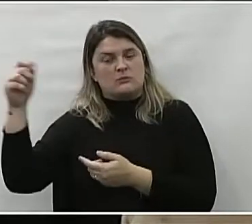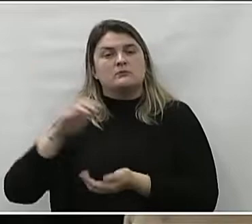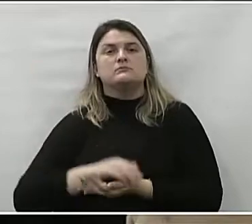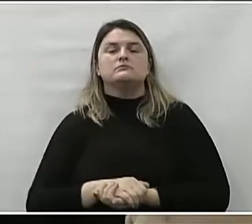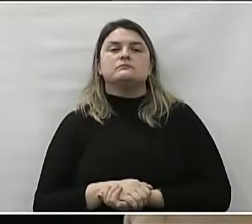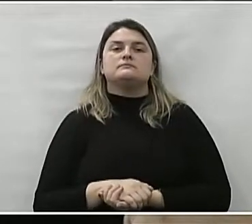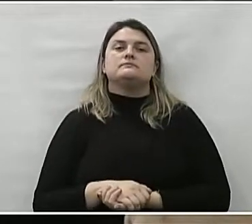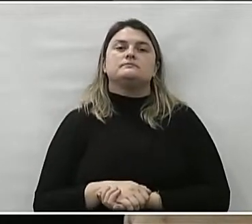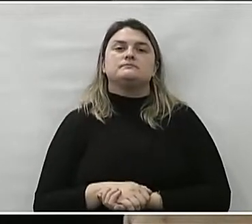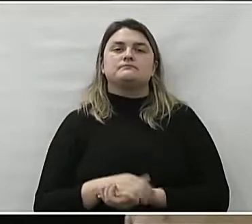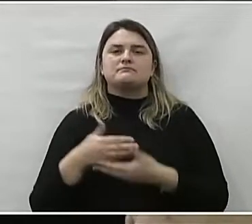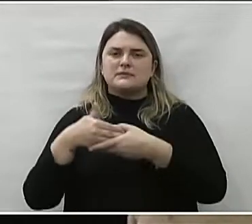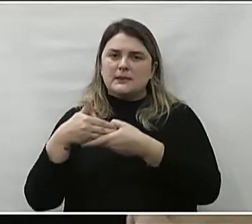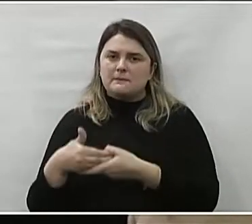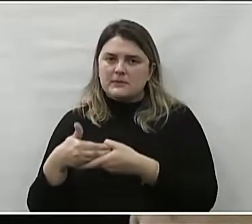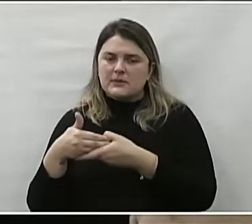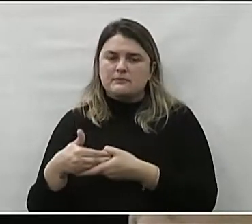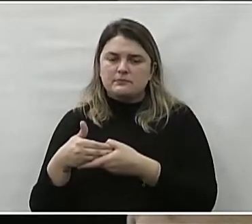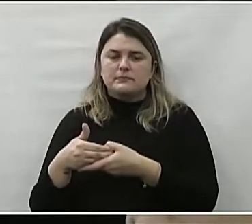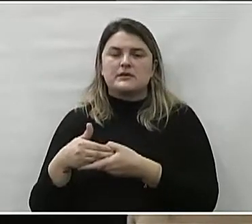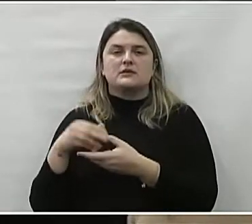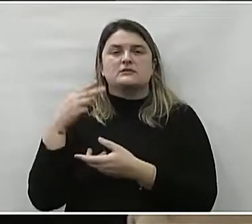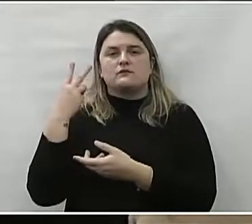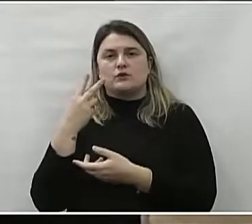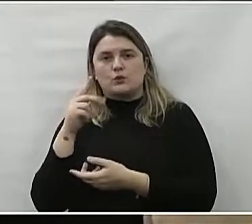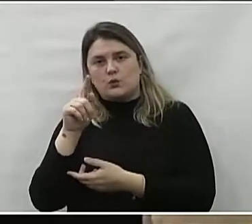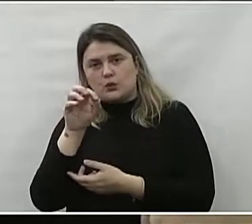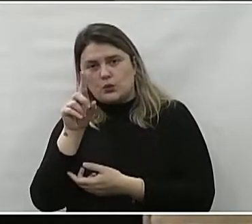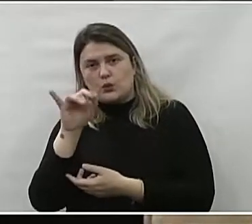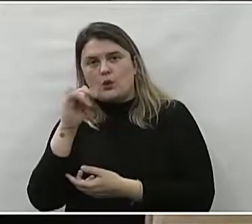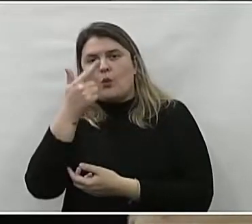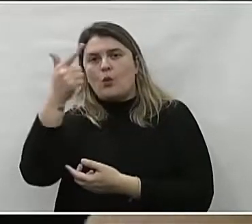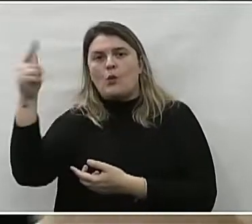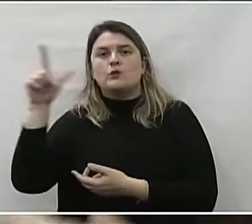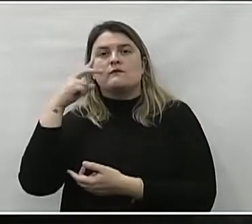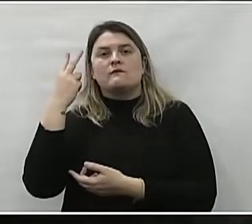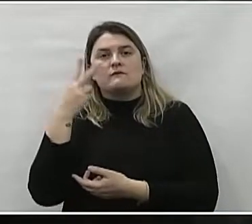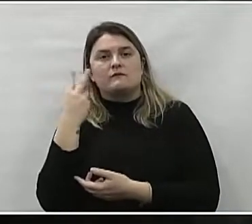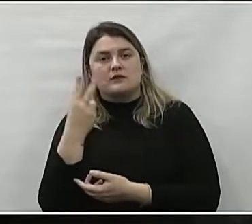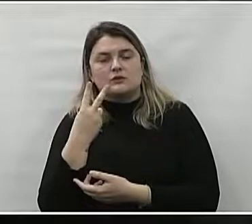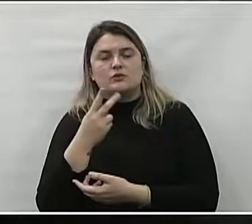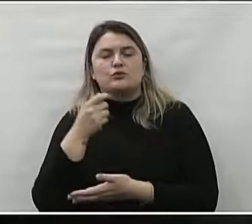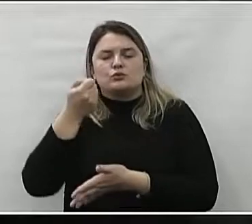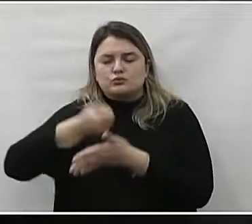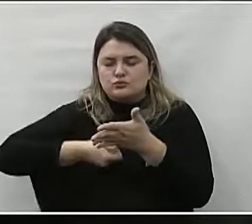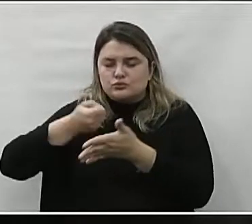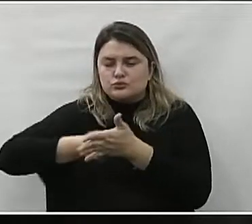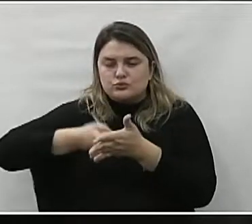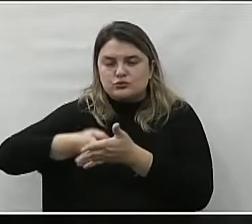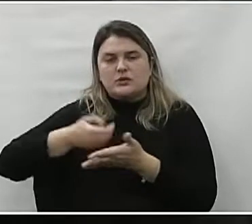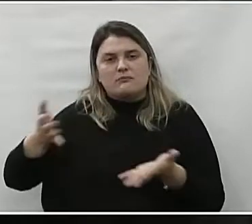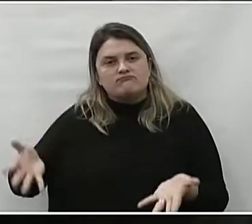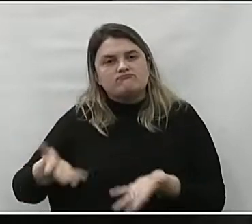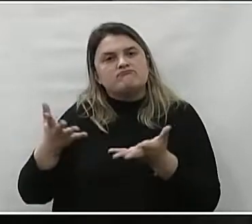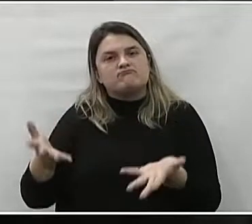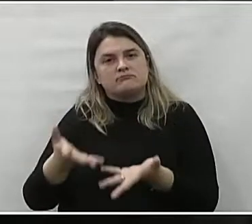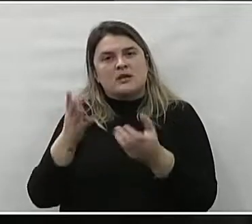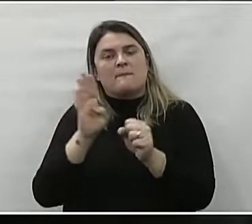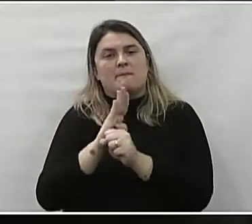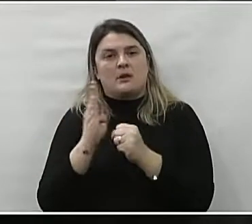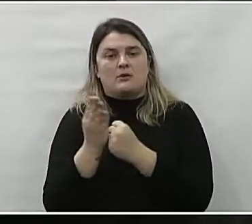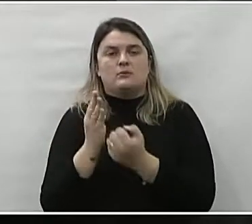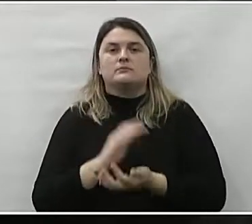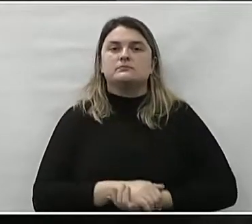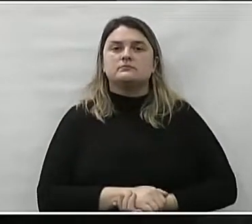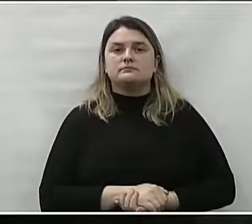parabéns né a ela a o vereador Godoy aos demais vereadores e que tem lutado e por esse bairro também toda a